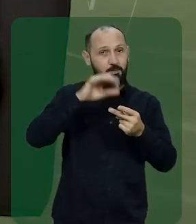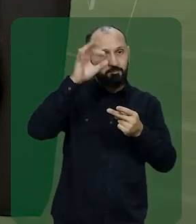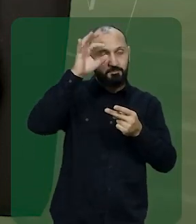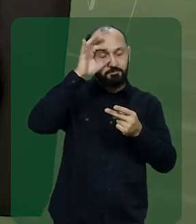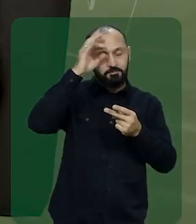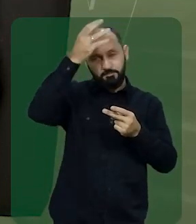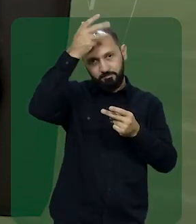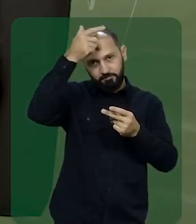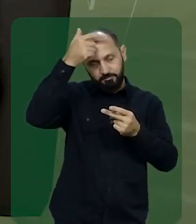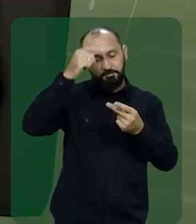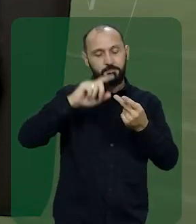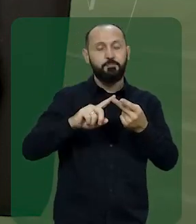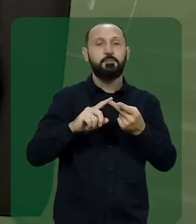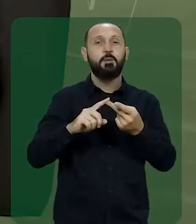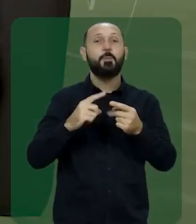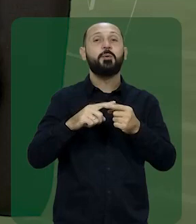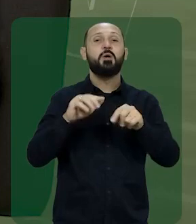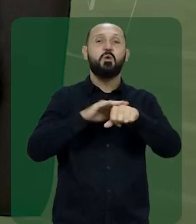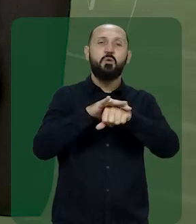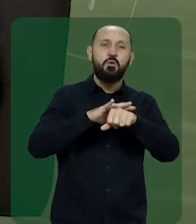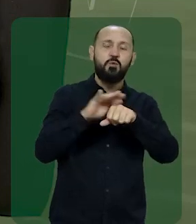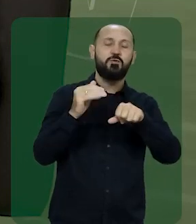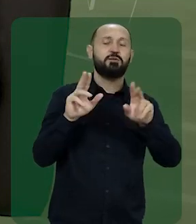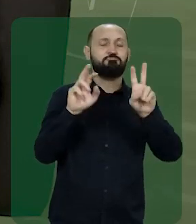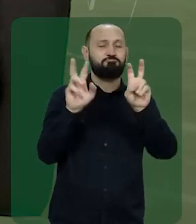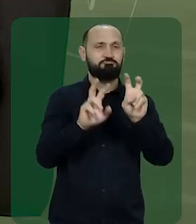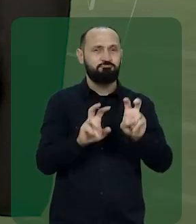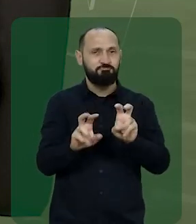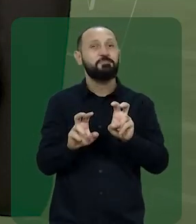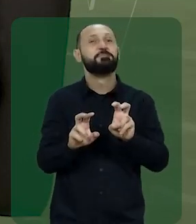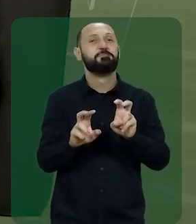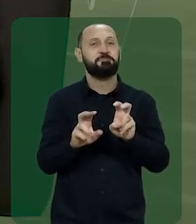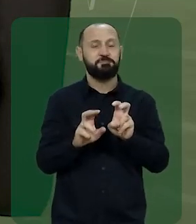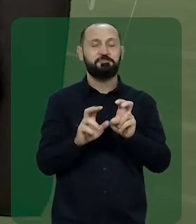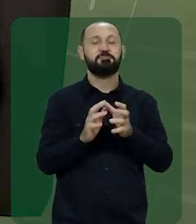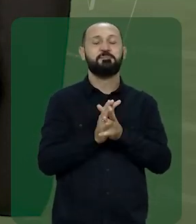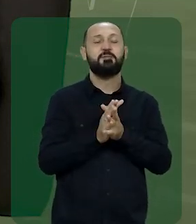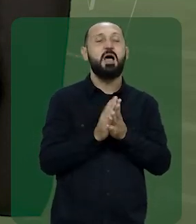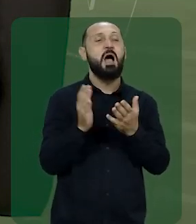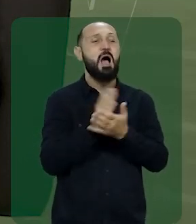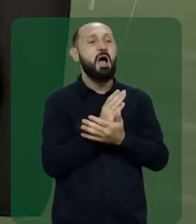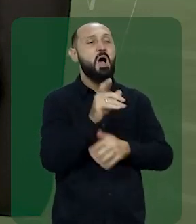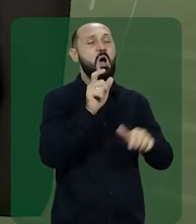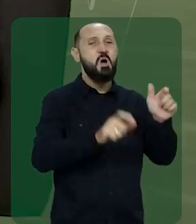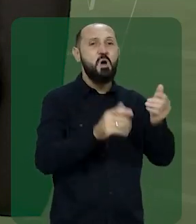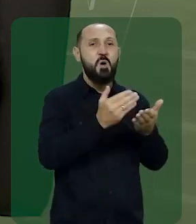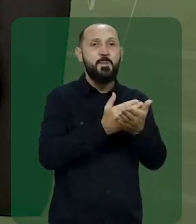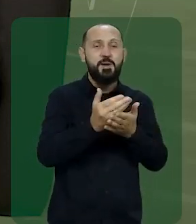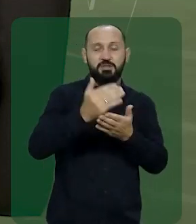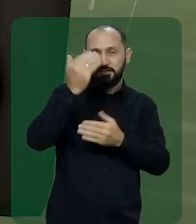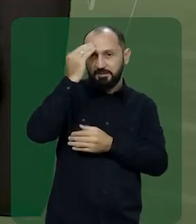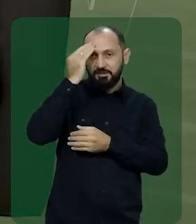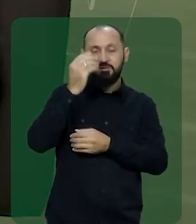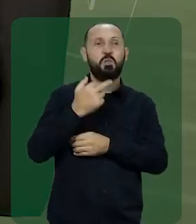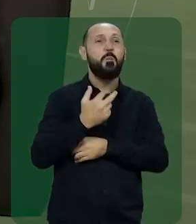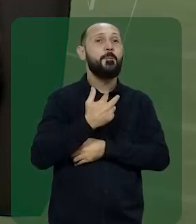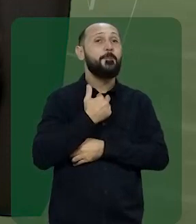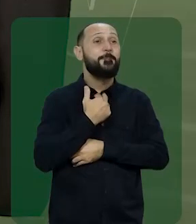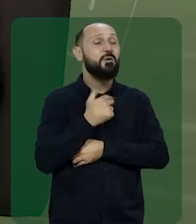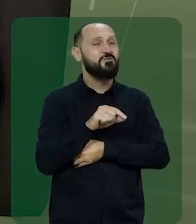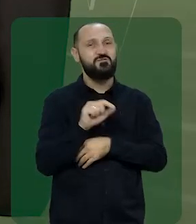lei, algum direito que está assegurado no Estatuto da Criança e do Adolescente. Sim. E na Lei Maria da Penha. Por